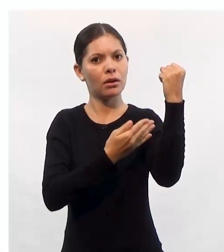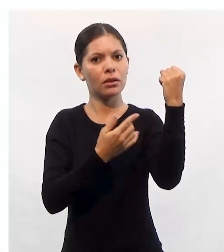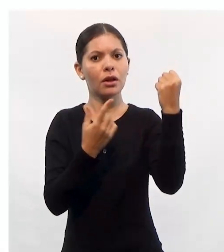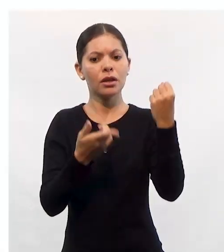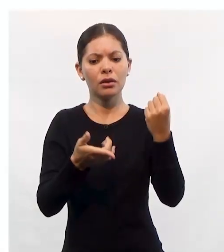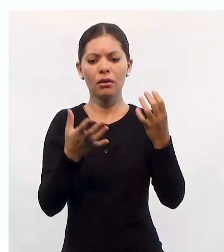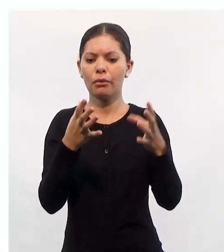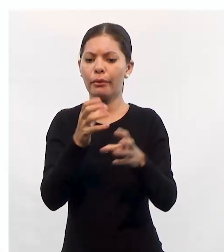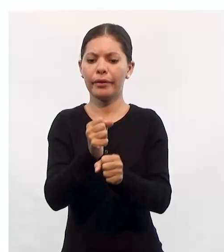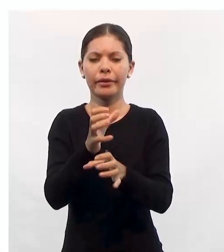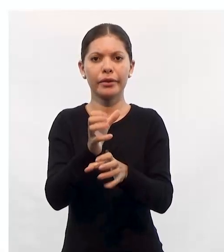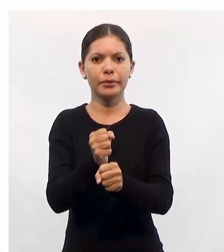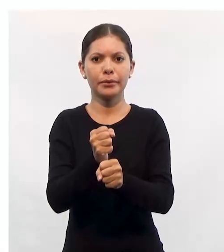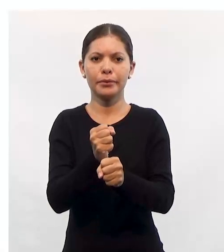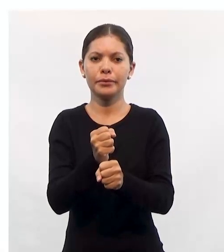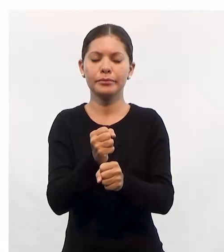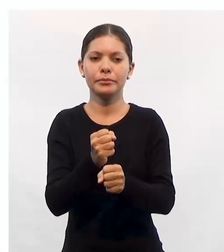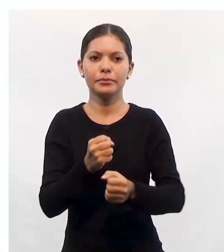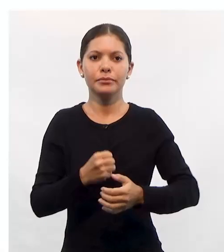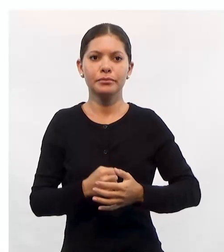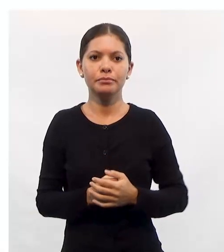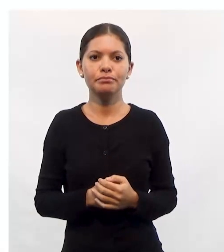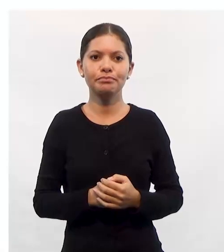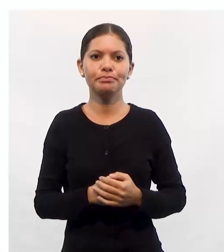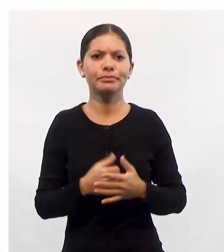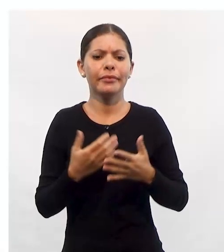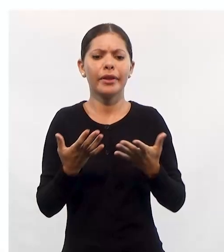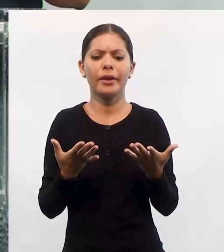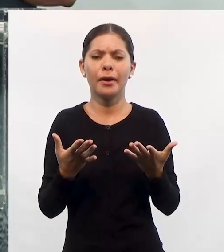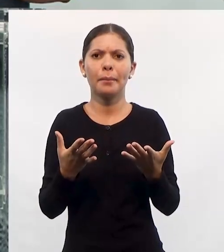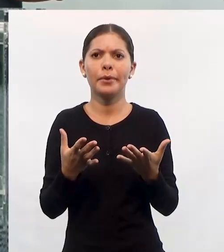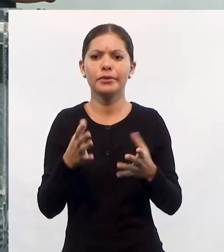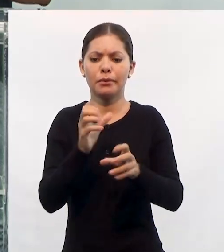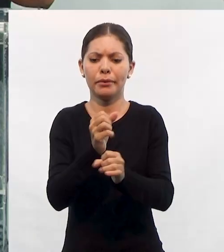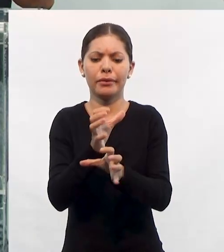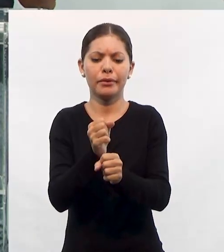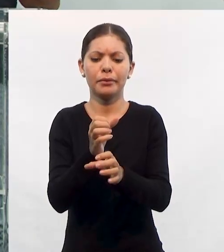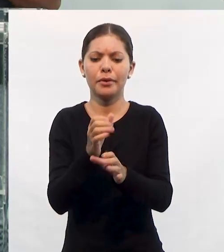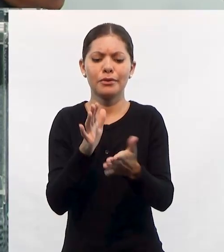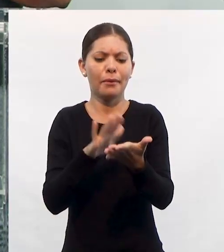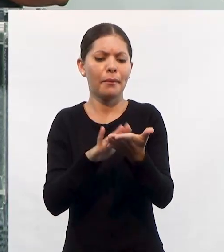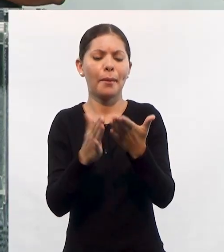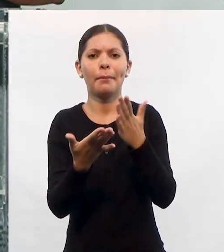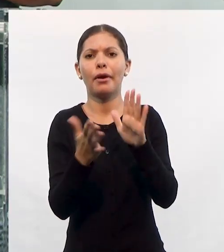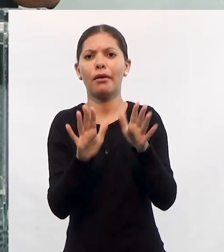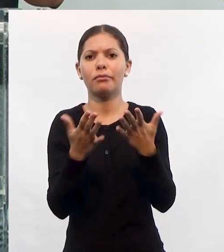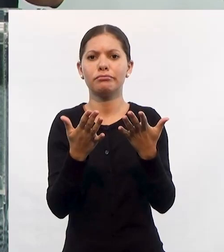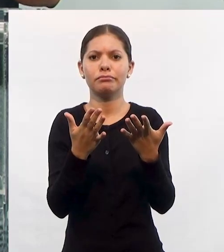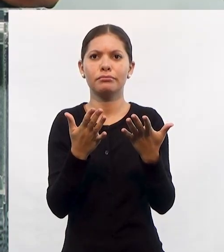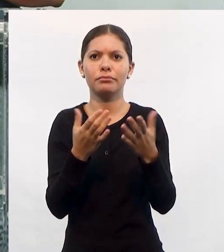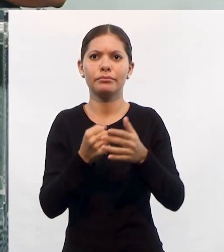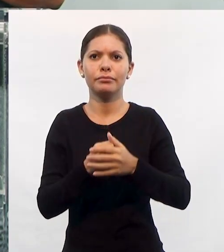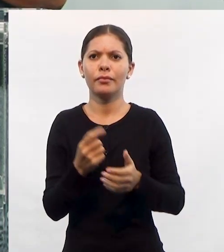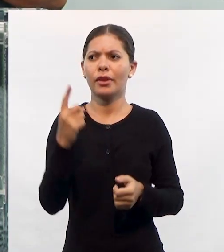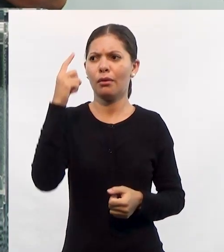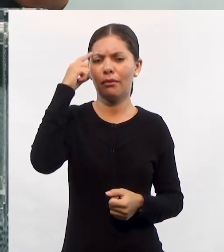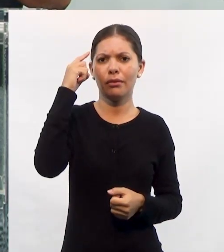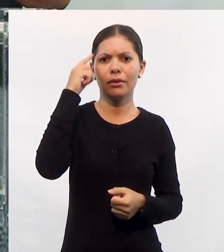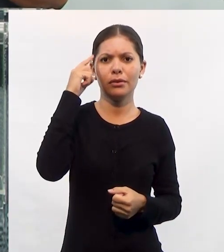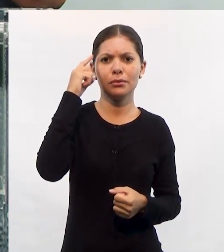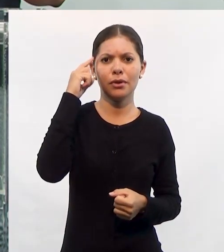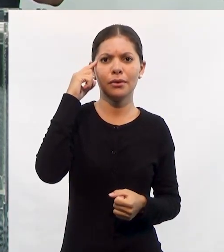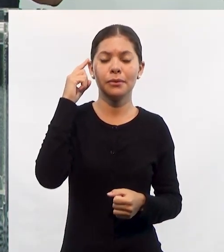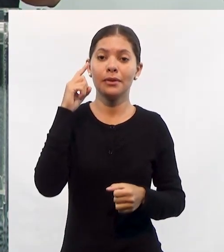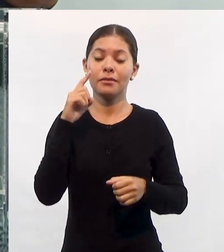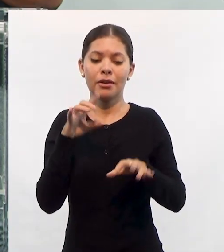o contador, ele é mão de obra. Mas ele não faz só trabalho manual, muscular, ele tem um trabalho intelectual,